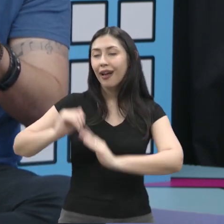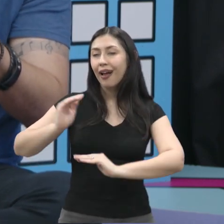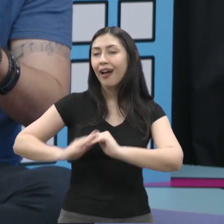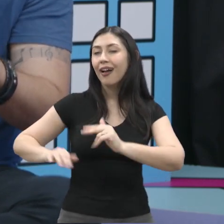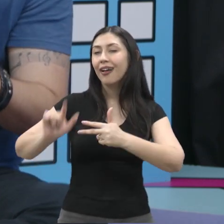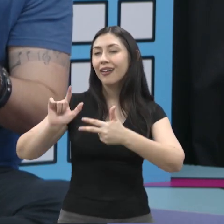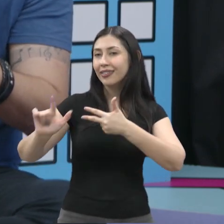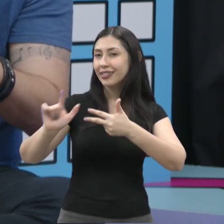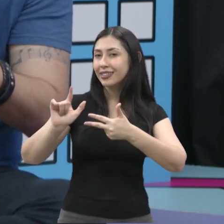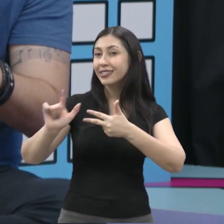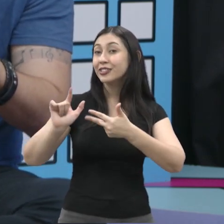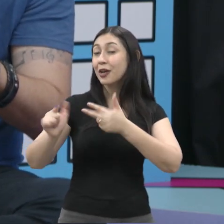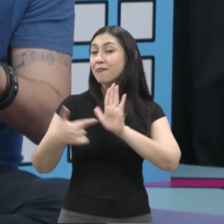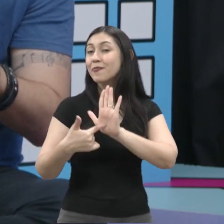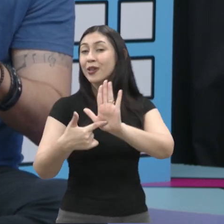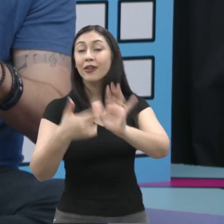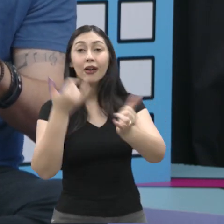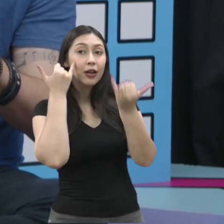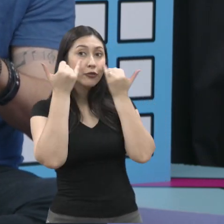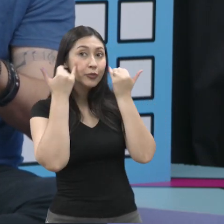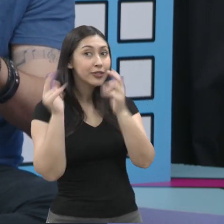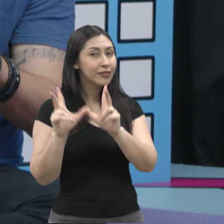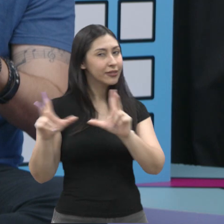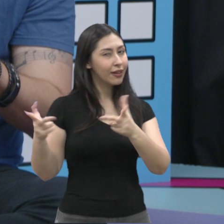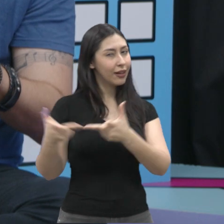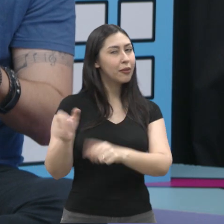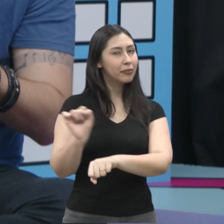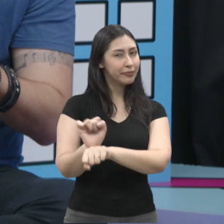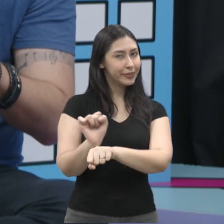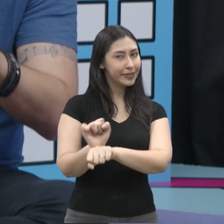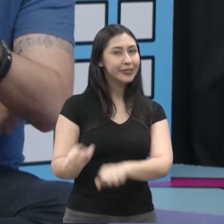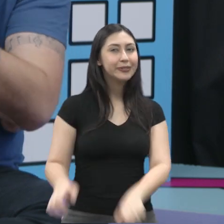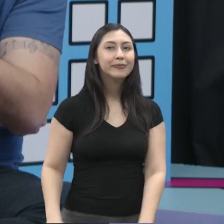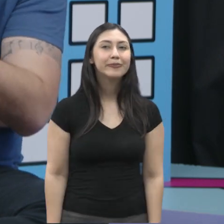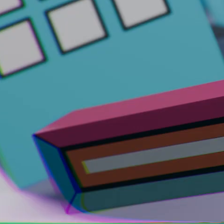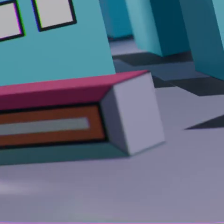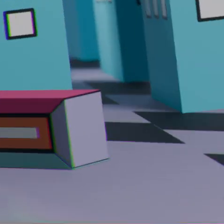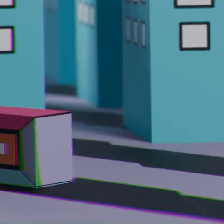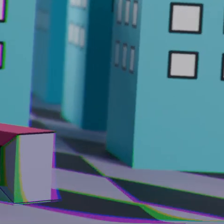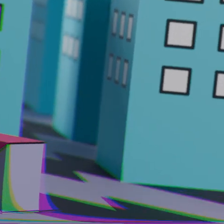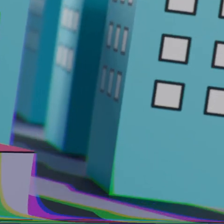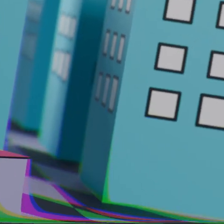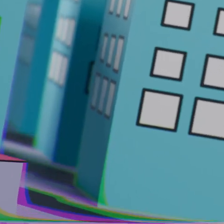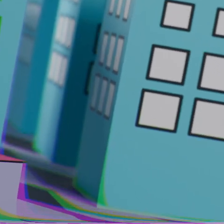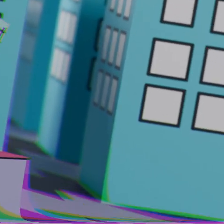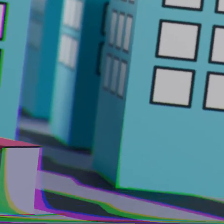quadro Atividade Legislativa trazendo informações aqui da Câmara. Fiquem aí.